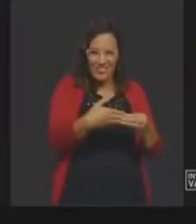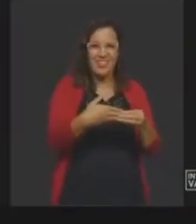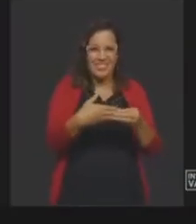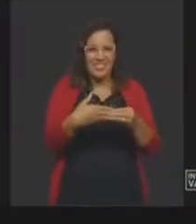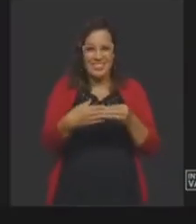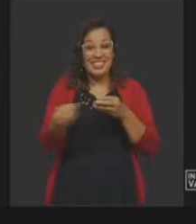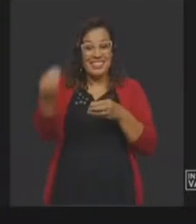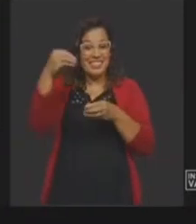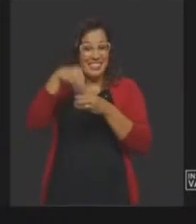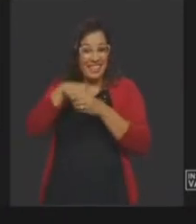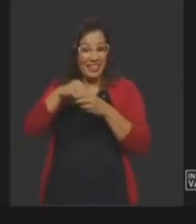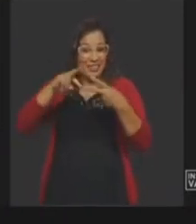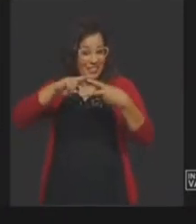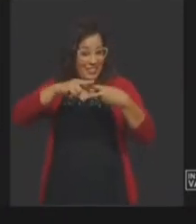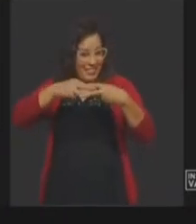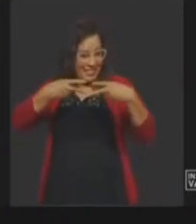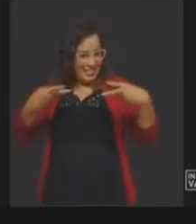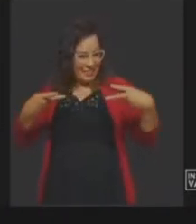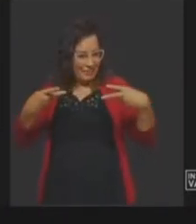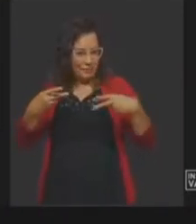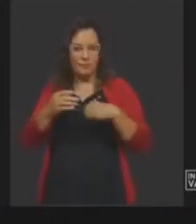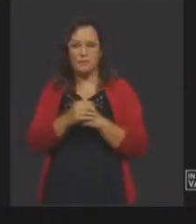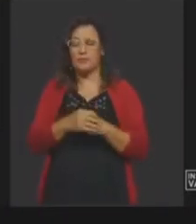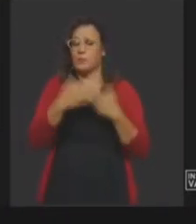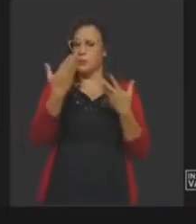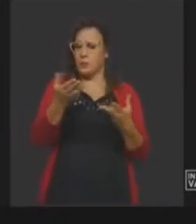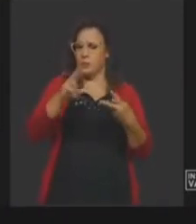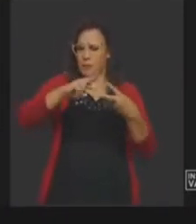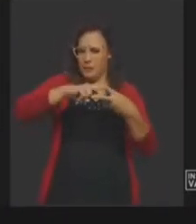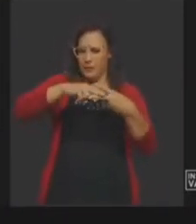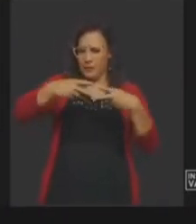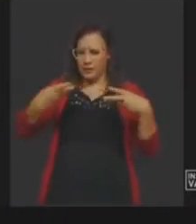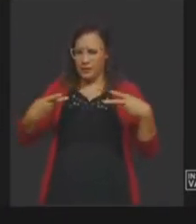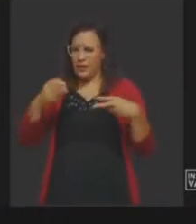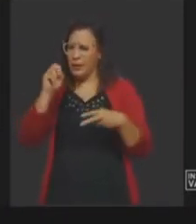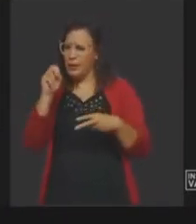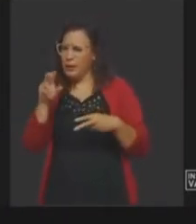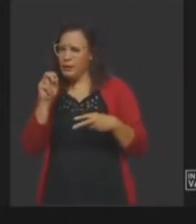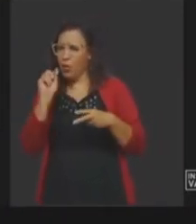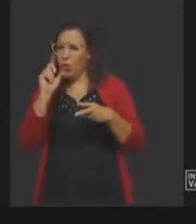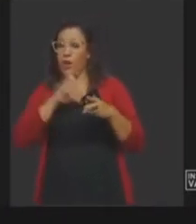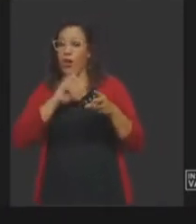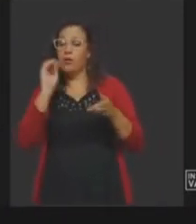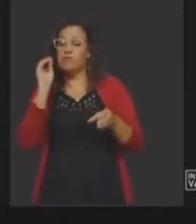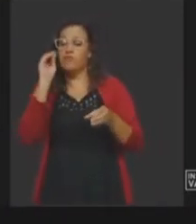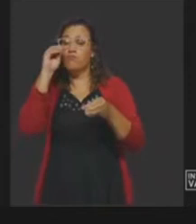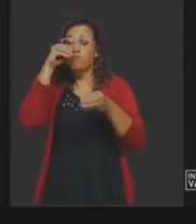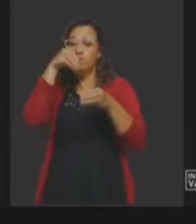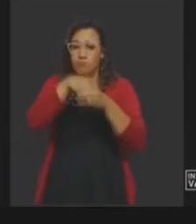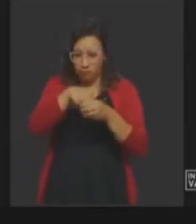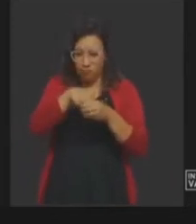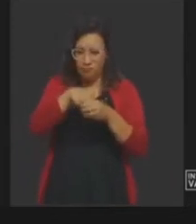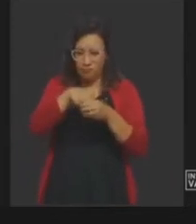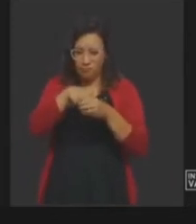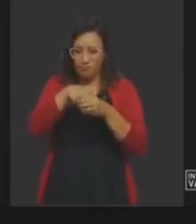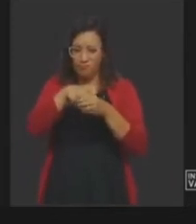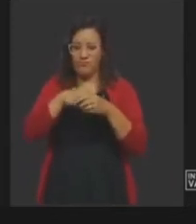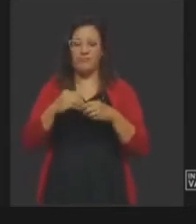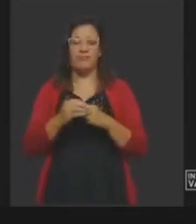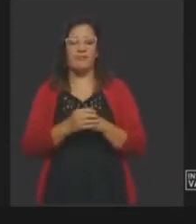da célula. Então esse DNA viral e gene, eles vão ser inseridos em um cromossomo dessa célula.